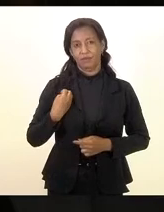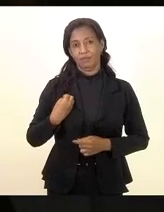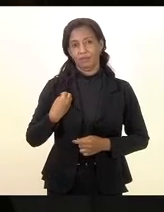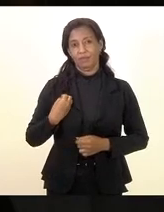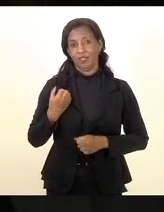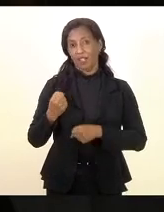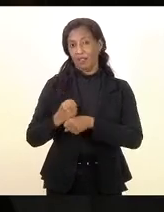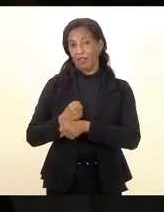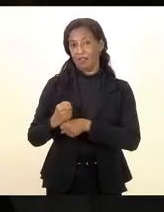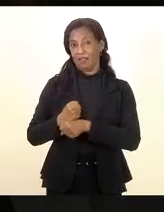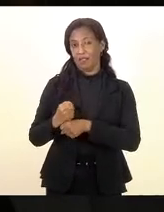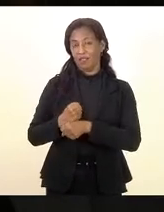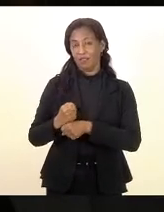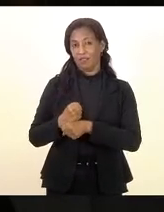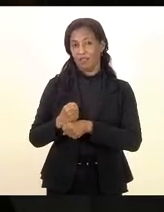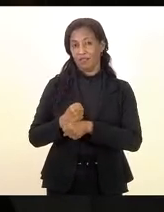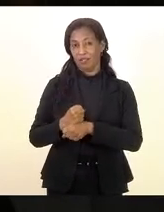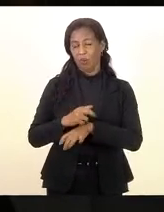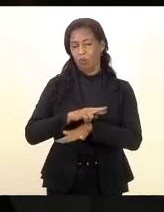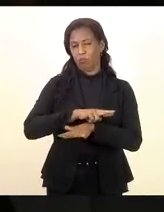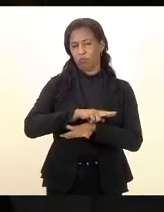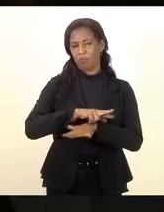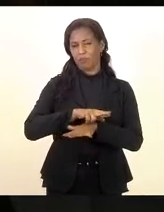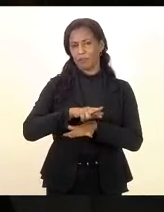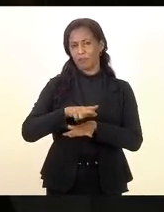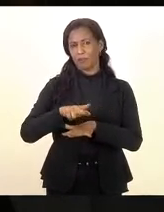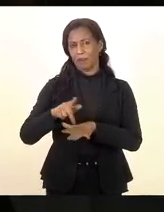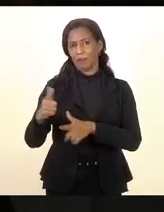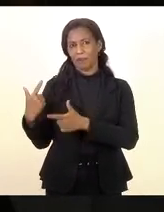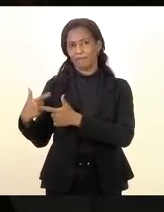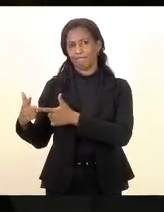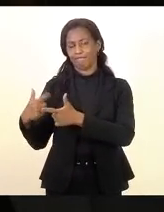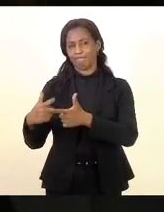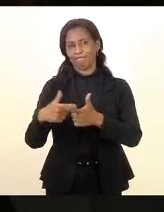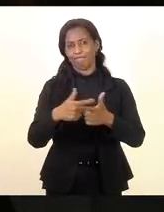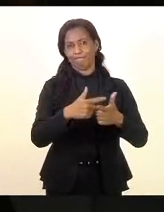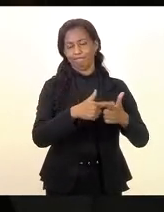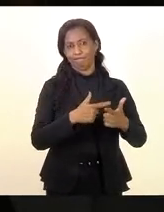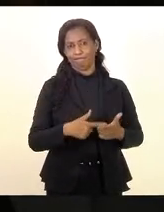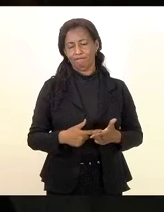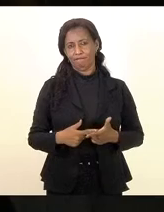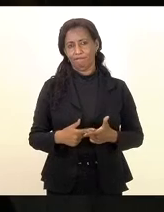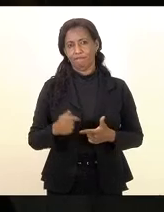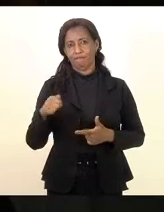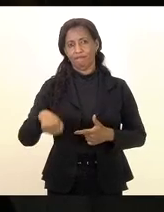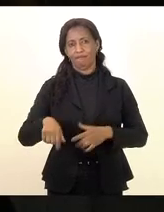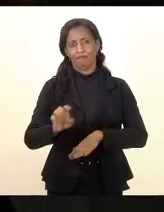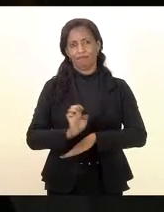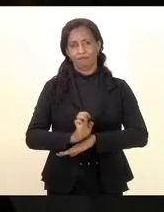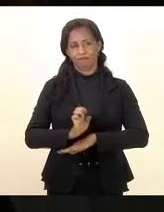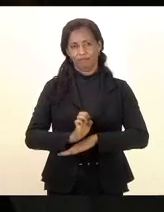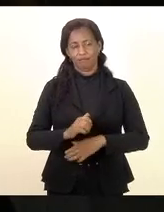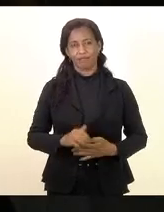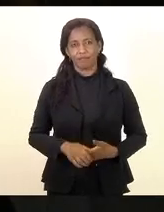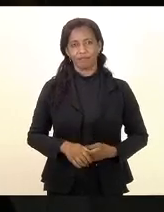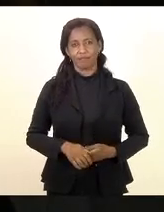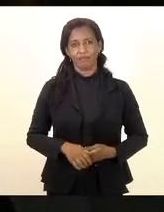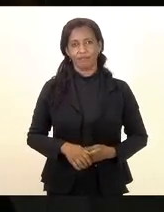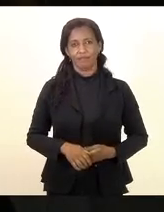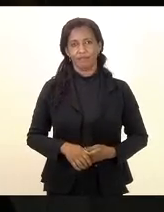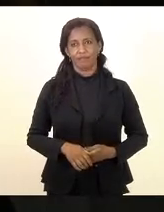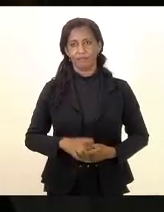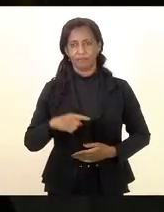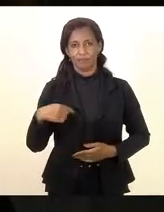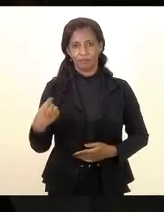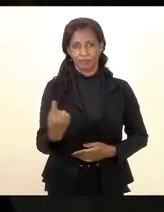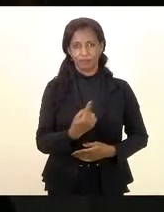anos diversas crises institucionais aqui no nosso estado nós